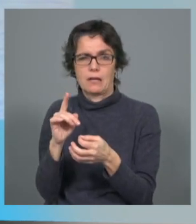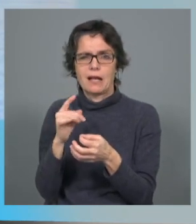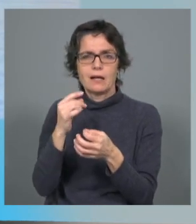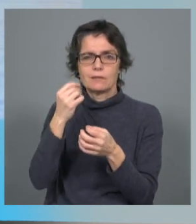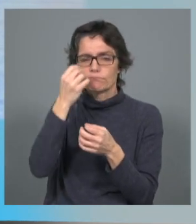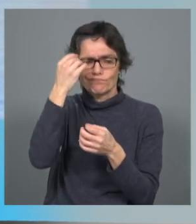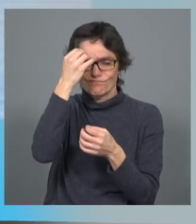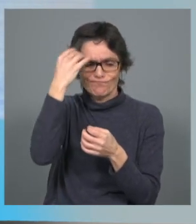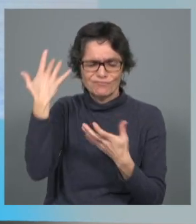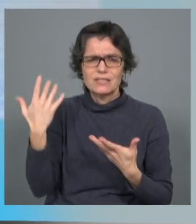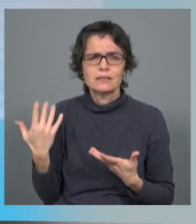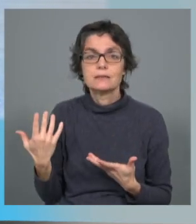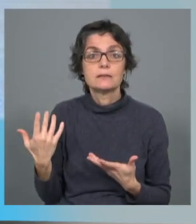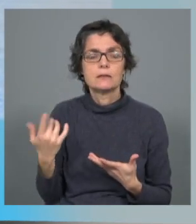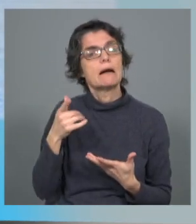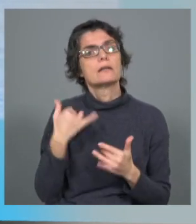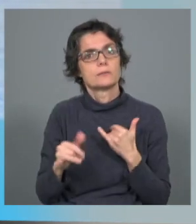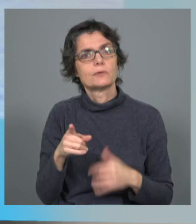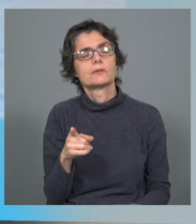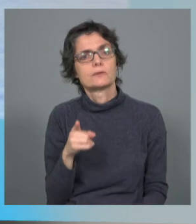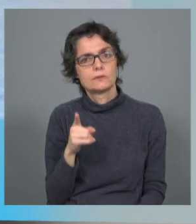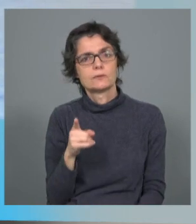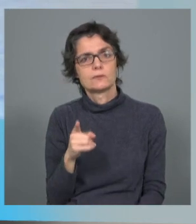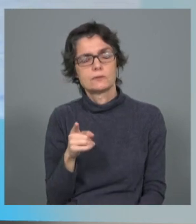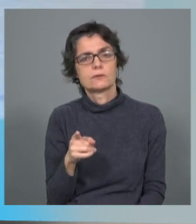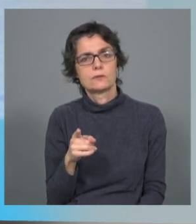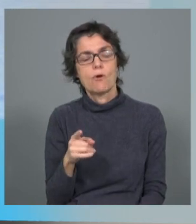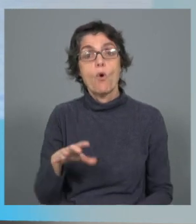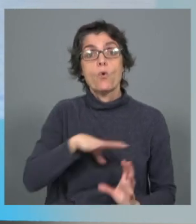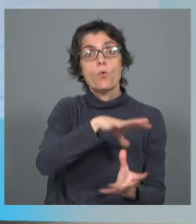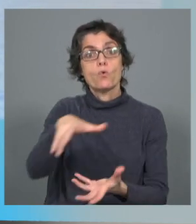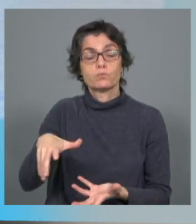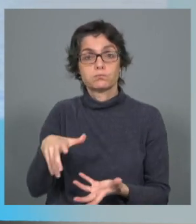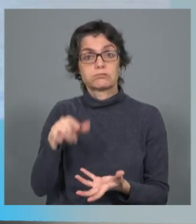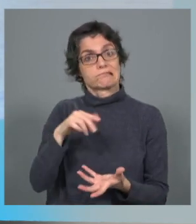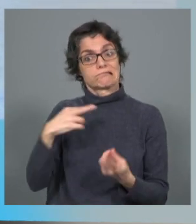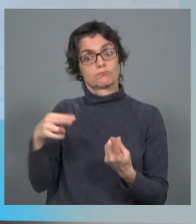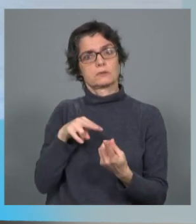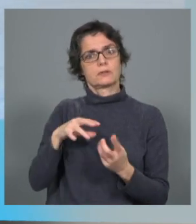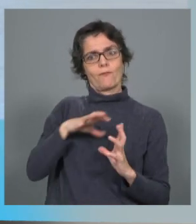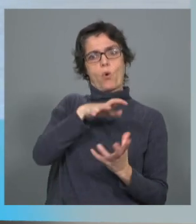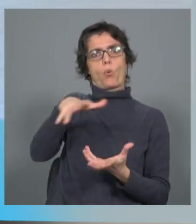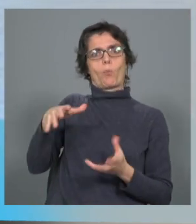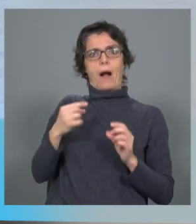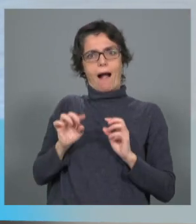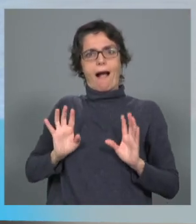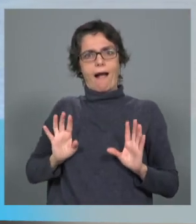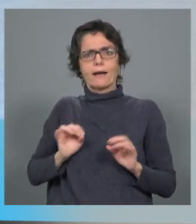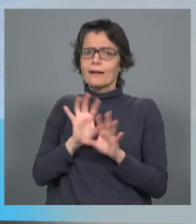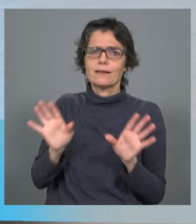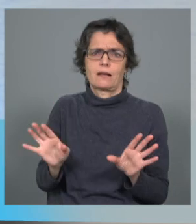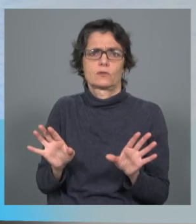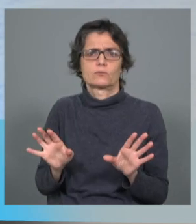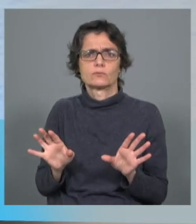corremos seríssimos riscos. Vivemos num mundo globalizado, e ainda bem, por um lado, que assim o é. Se não fosse isso, talvez, por exemplo, Portugal não tivesse